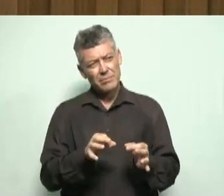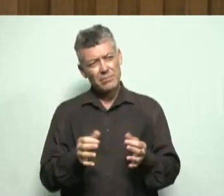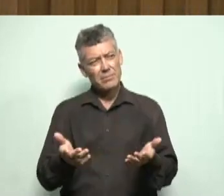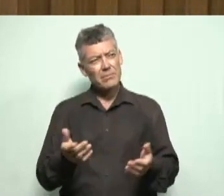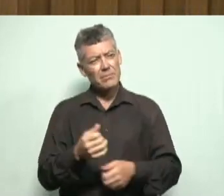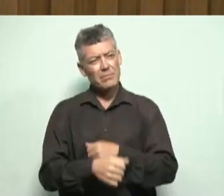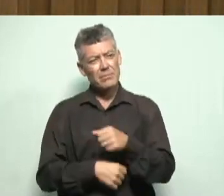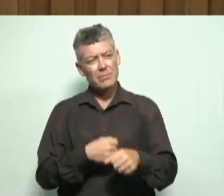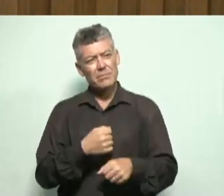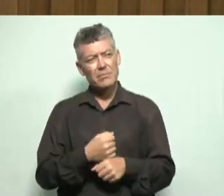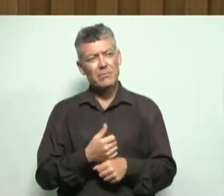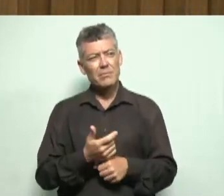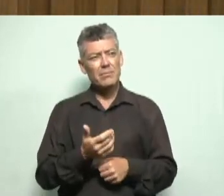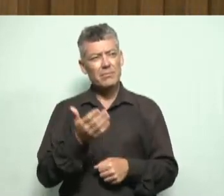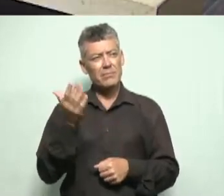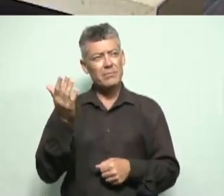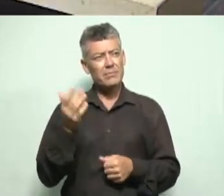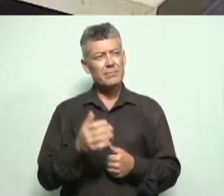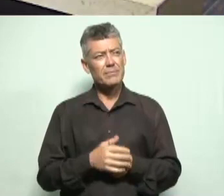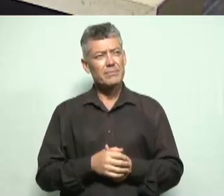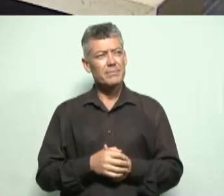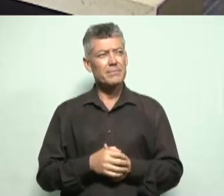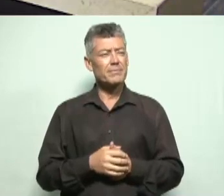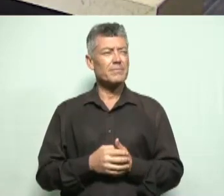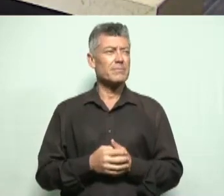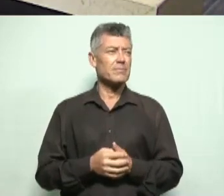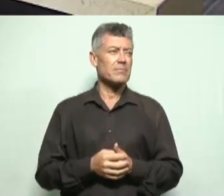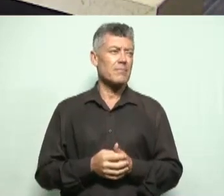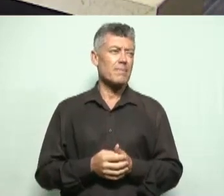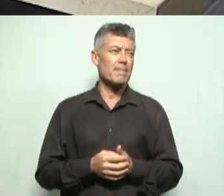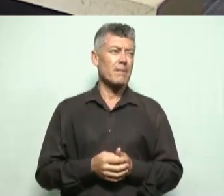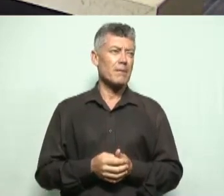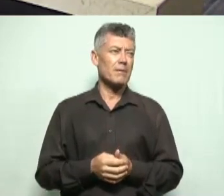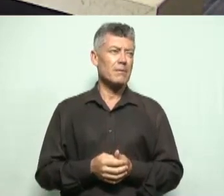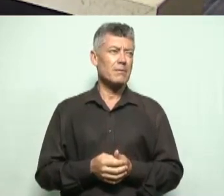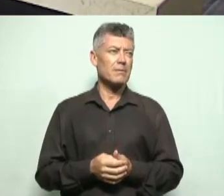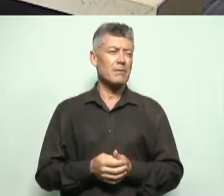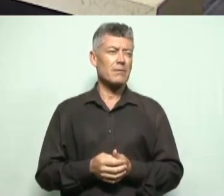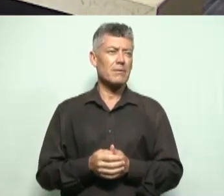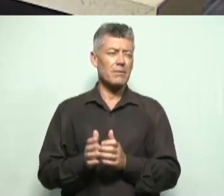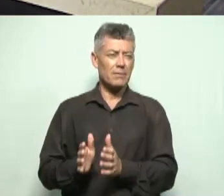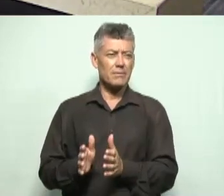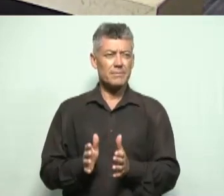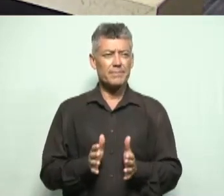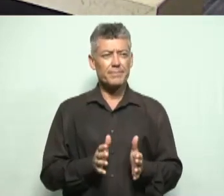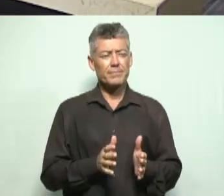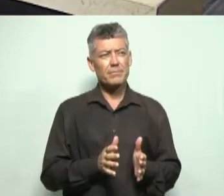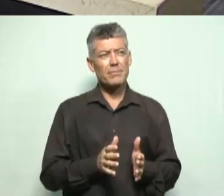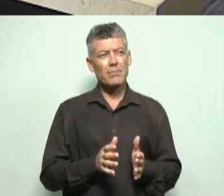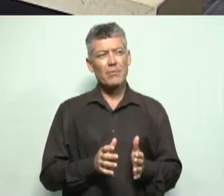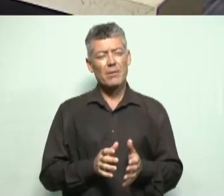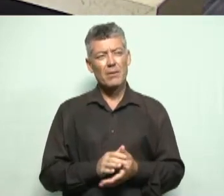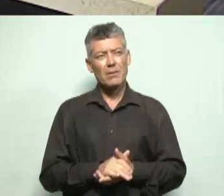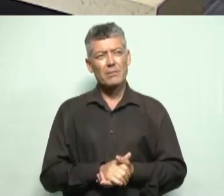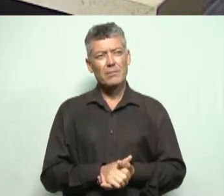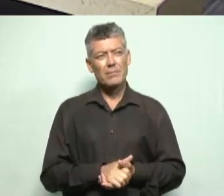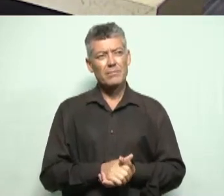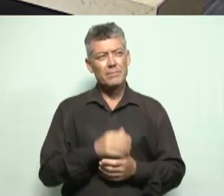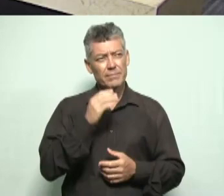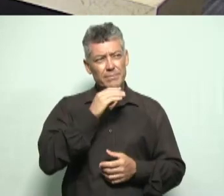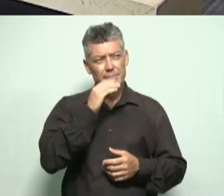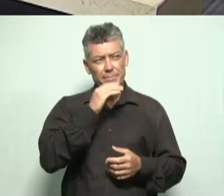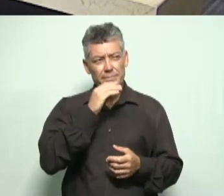ano. Bacurau, pela ordem. Também depois um pela ordem, senhor presidente. Viu, senhor presidente? Depois um pela ordem, me escreva, por favor. Serei breve aqui,